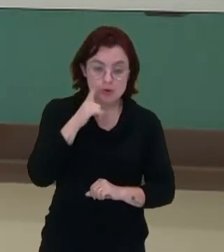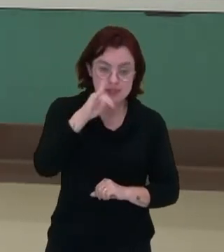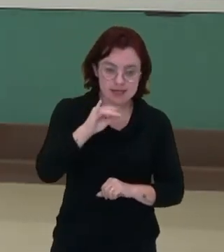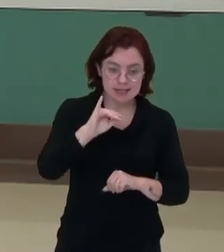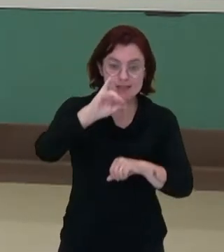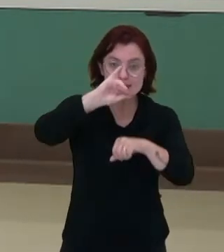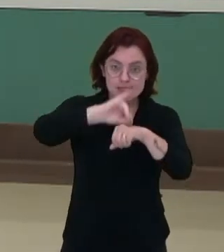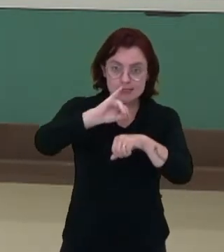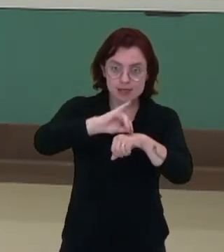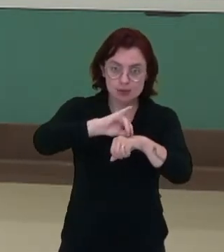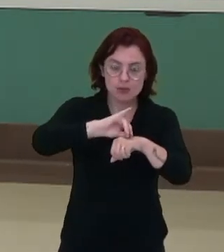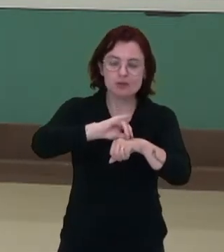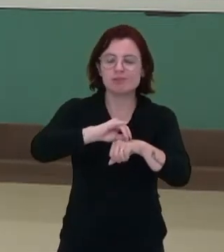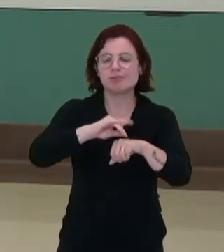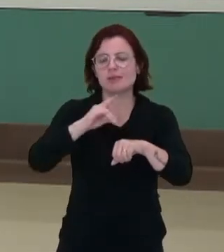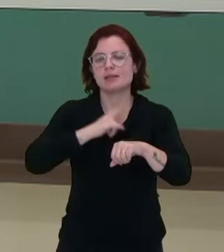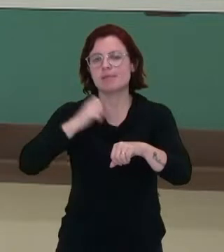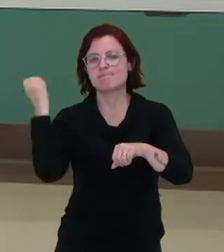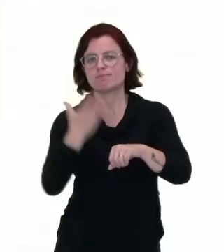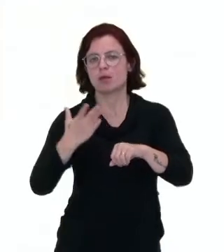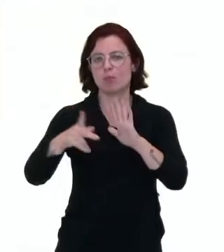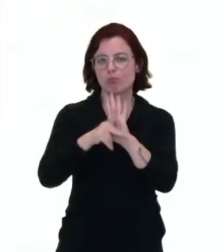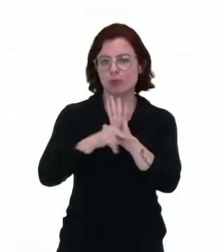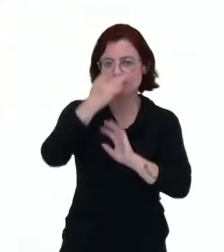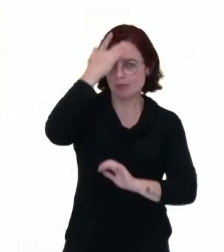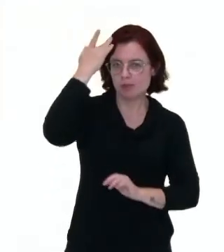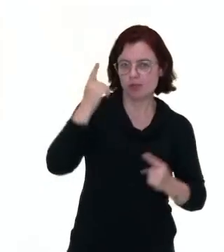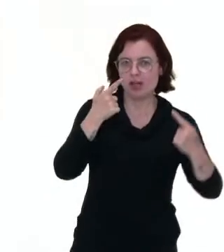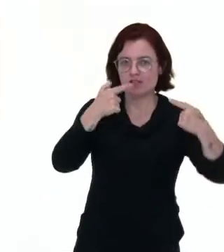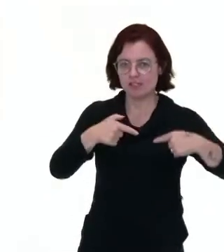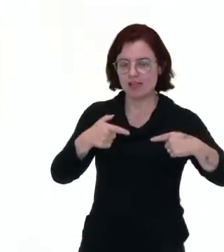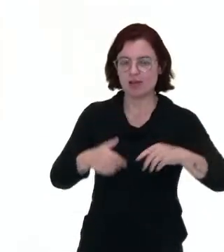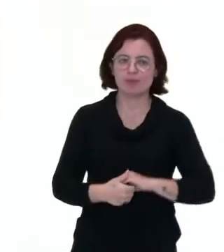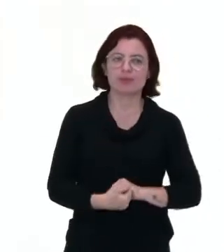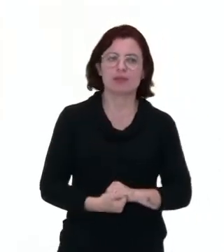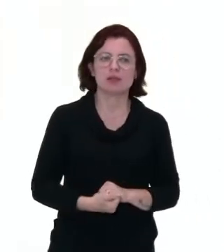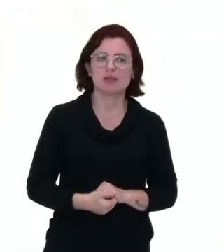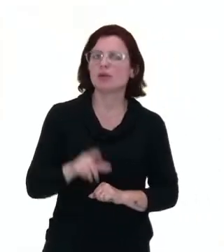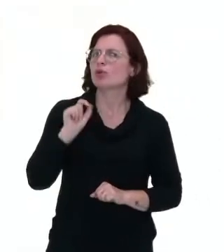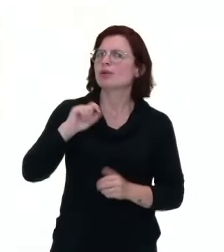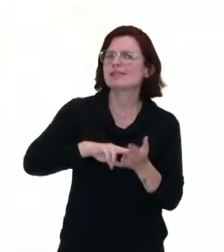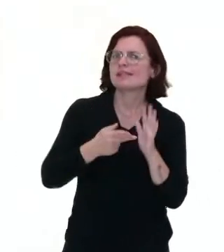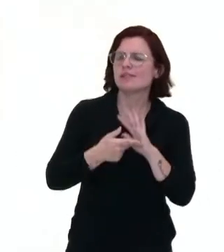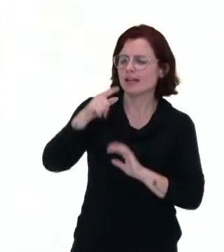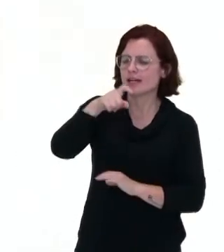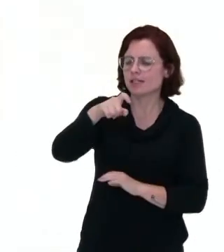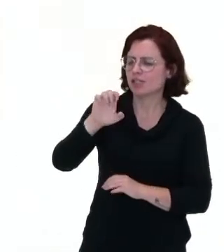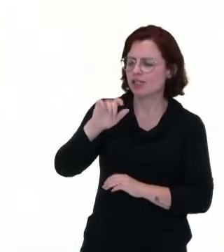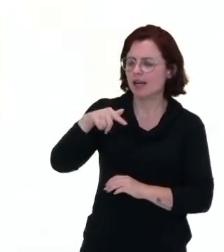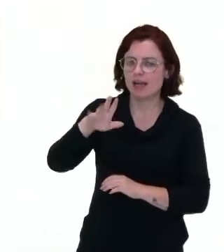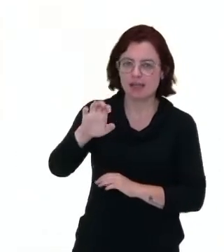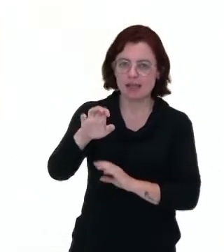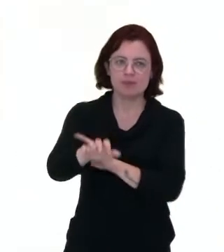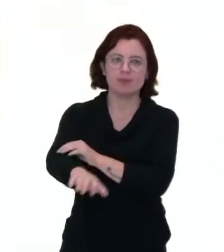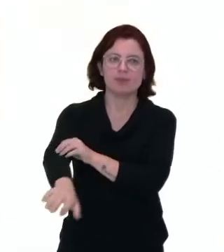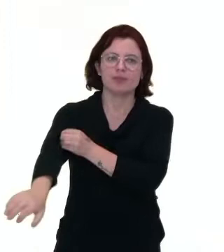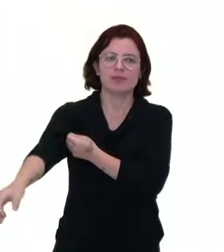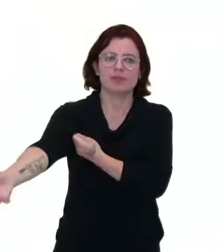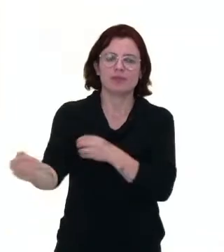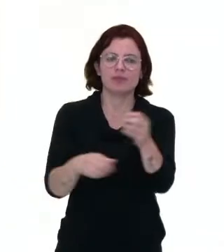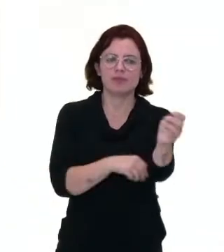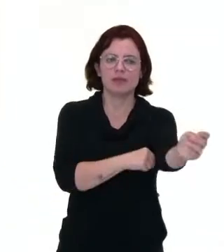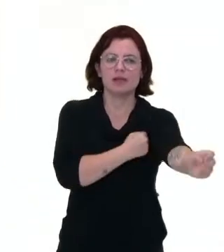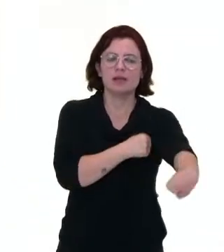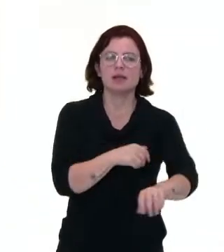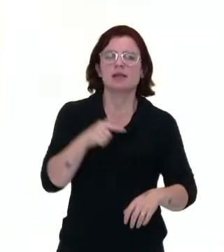sobre o adversário. O que é o cheque? Vamos lembrar agora do que é o cheque? Entender o que é isso? O